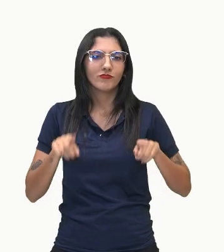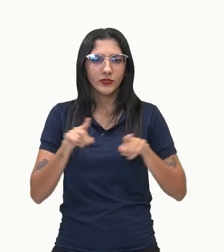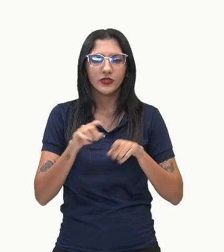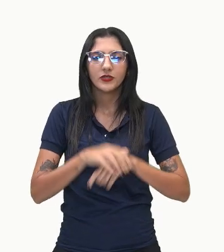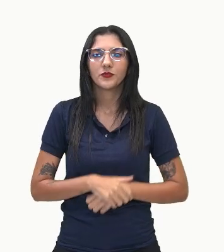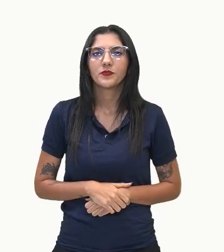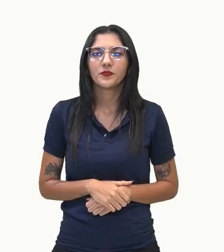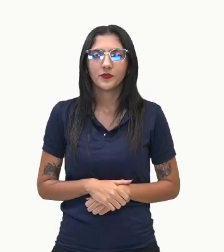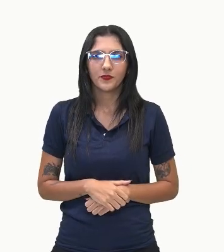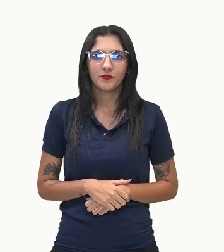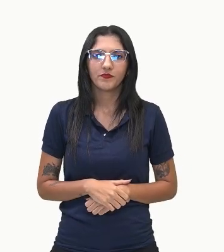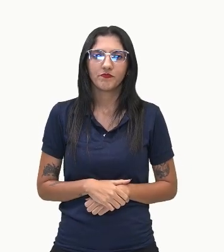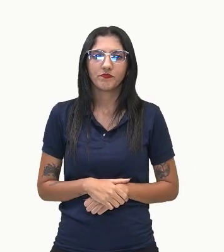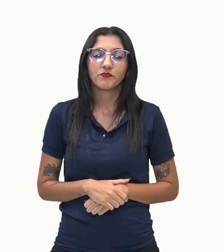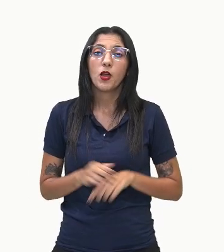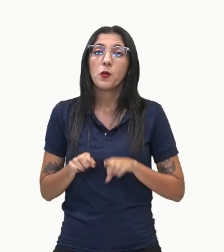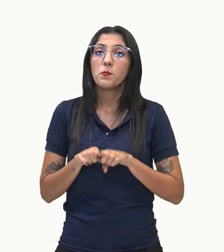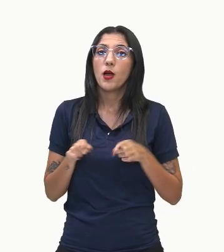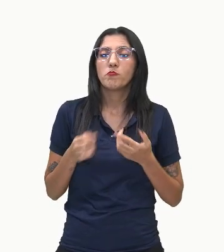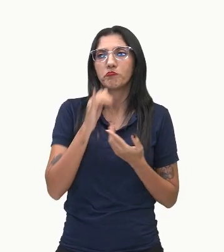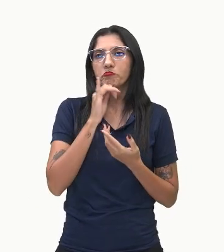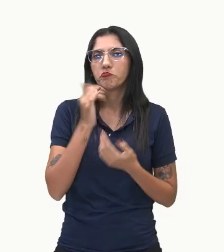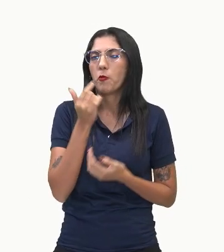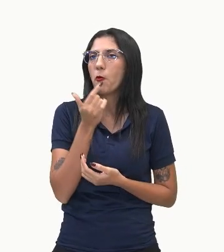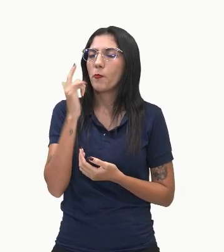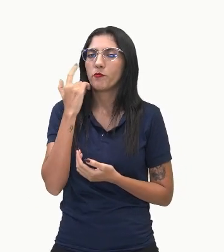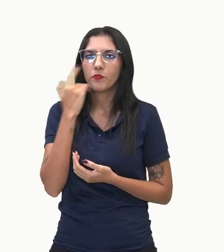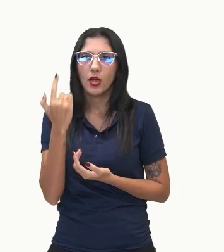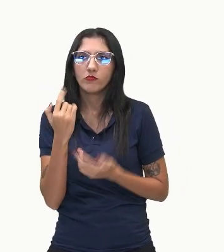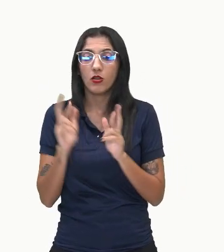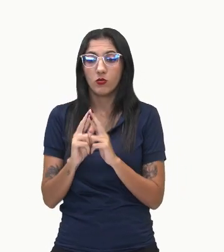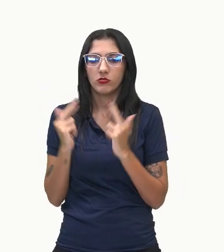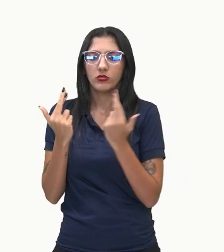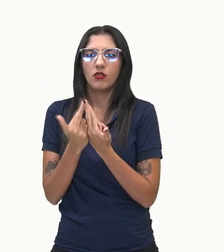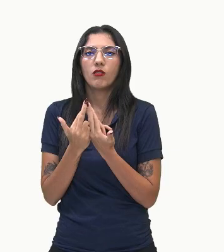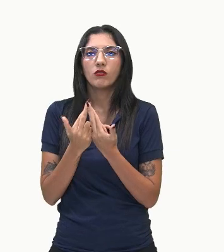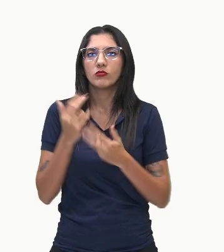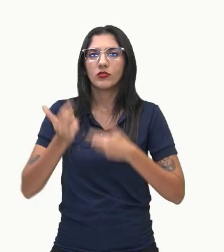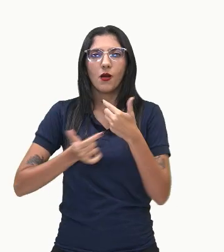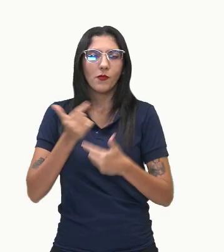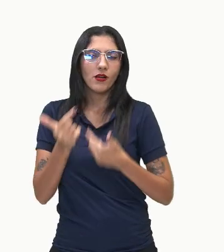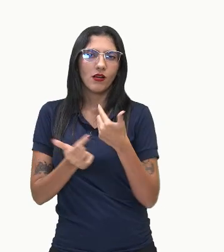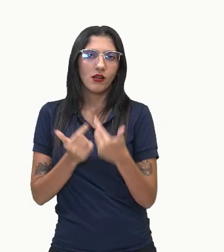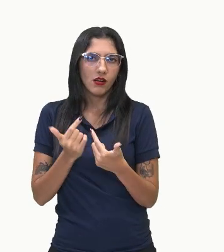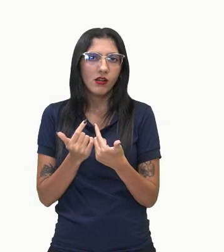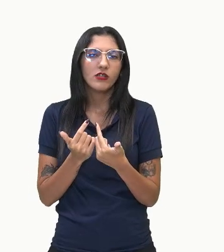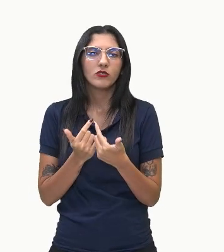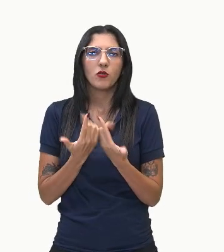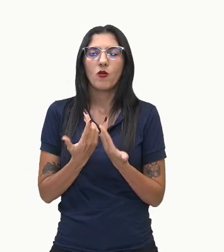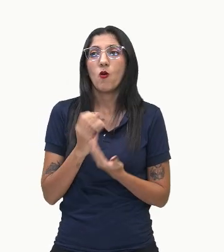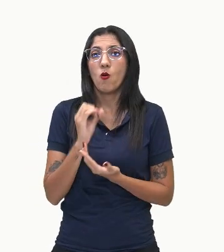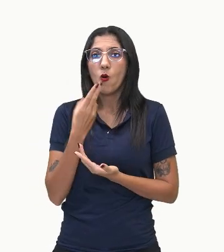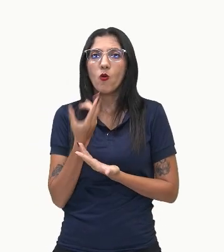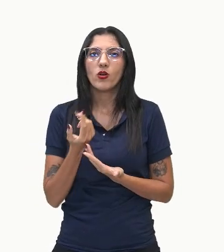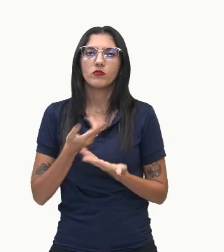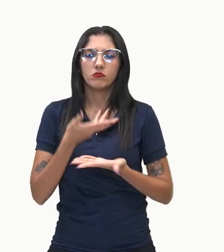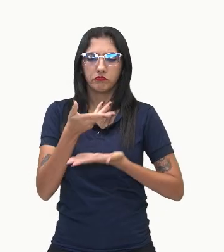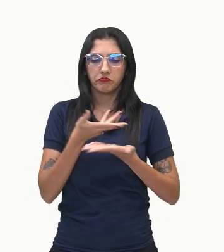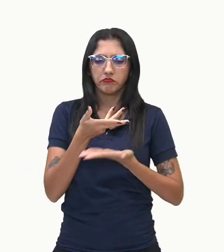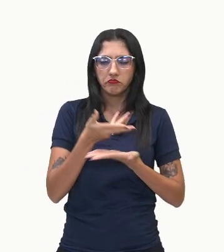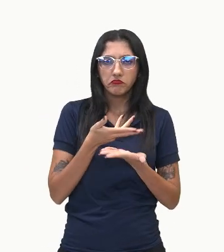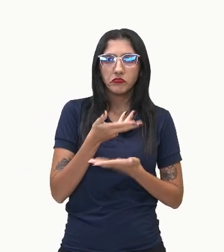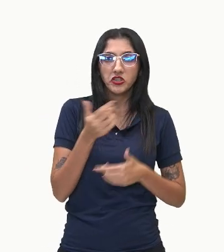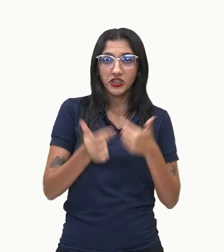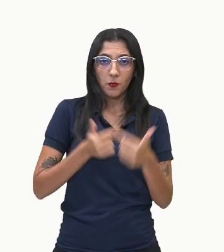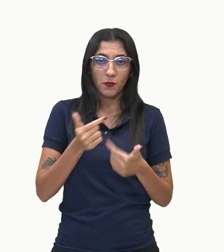eu estiver numa reunião de trabalho, quando eu estiver numa entrevista de emprego,